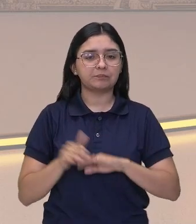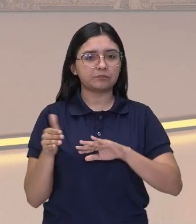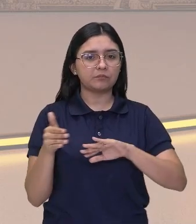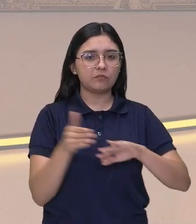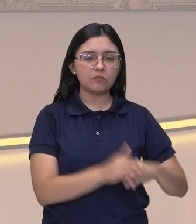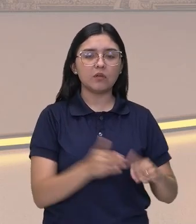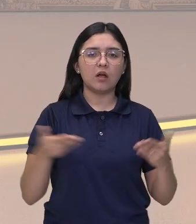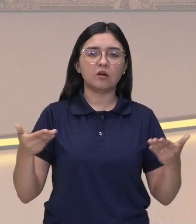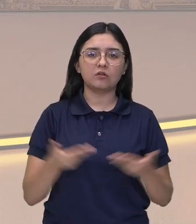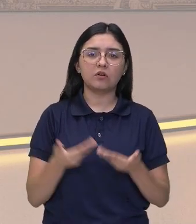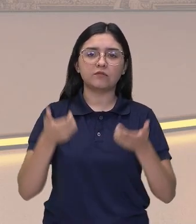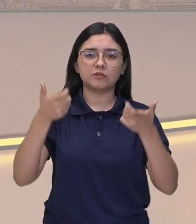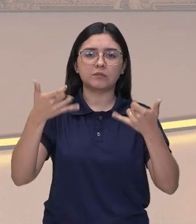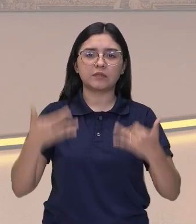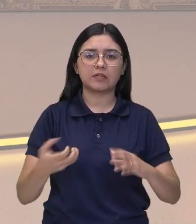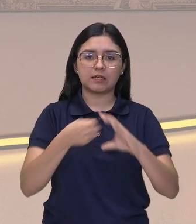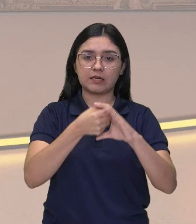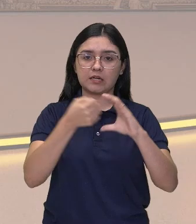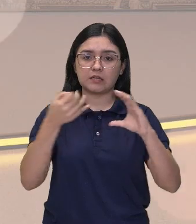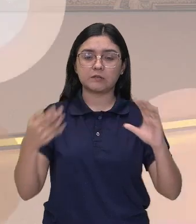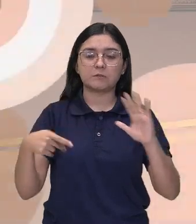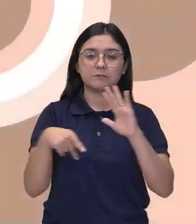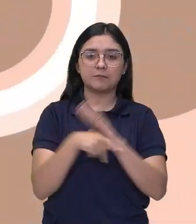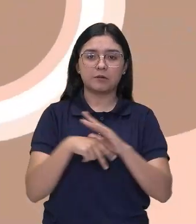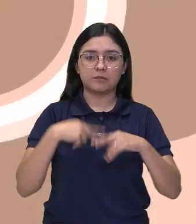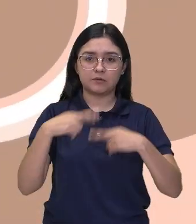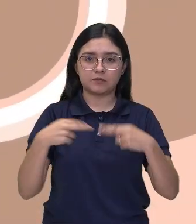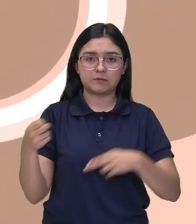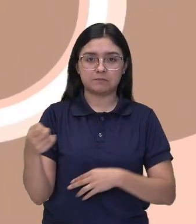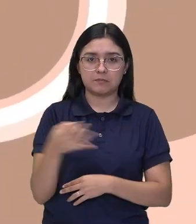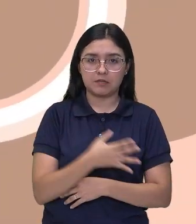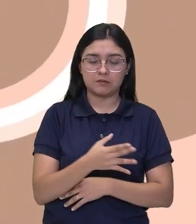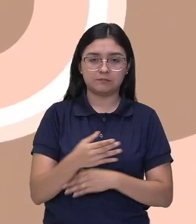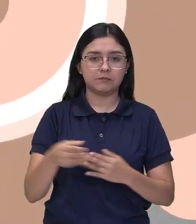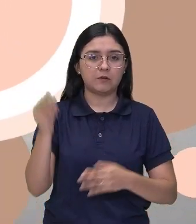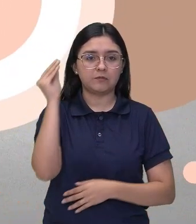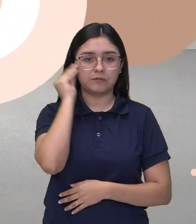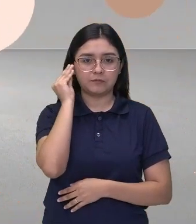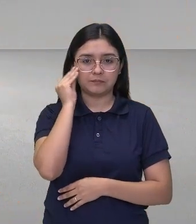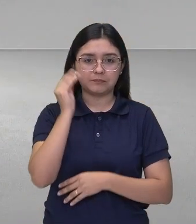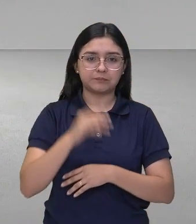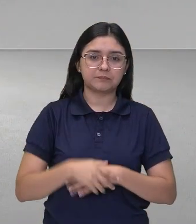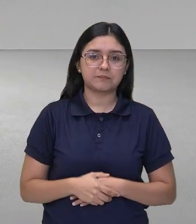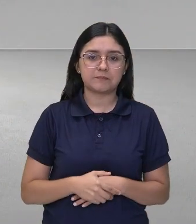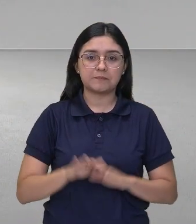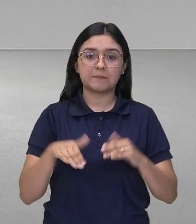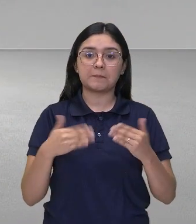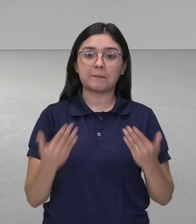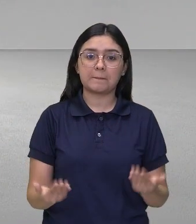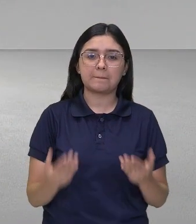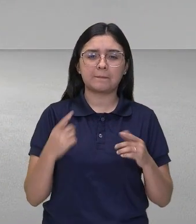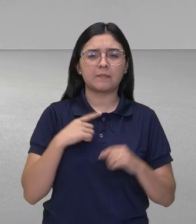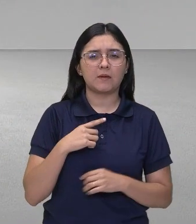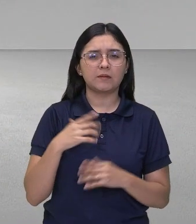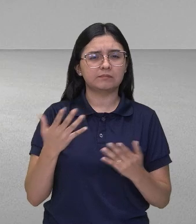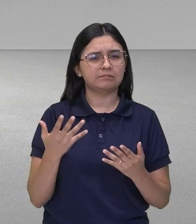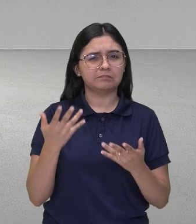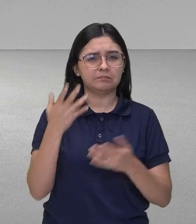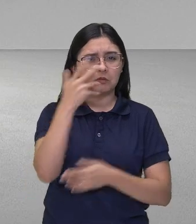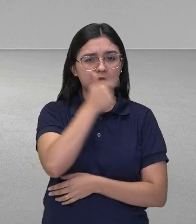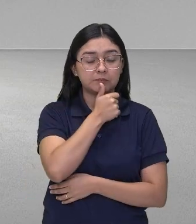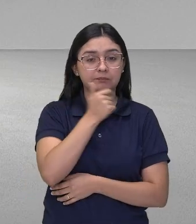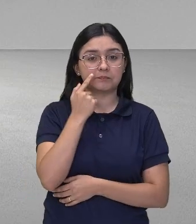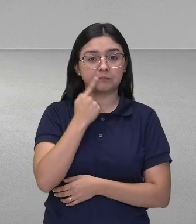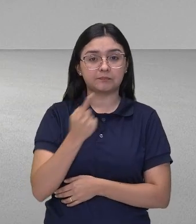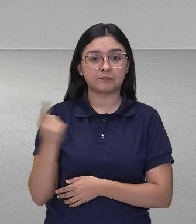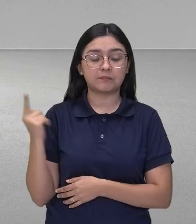algumas características, então, do Renascimento. Acompanhem comigo. Olha que bonito, tá? Eu